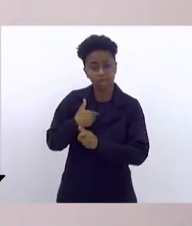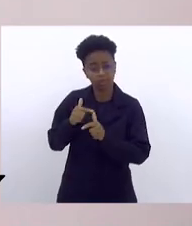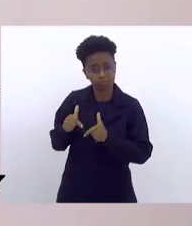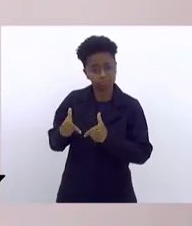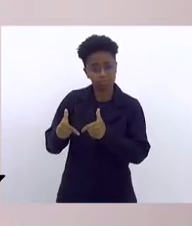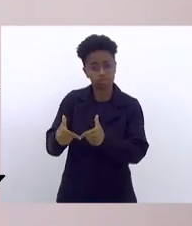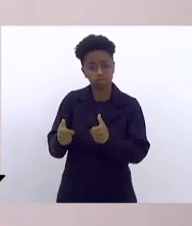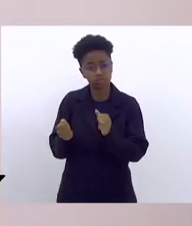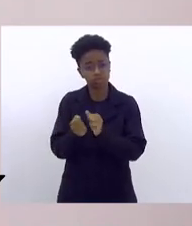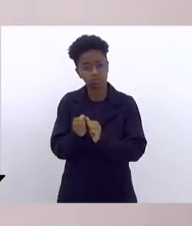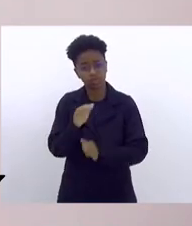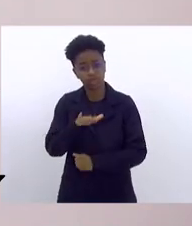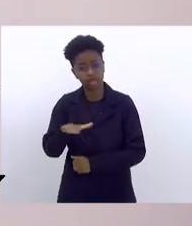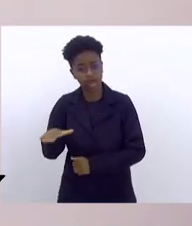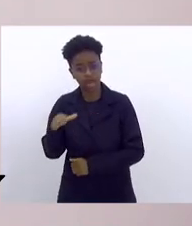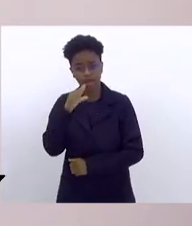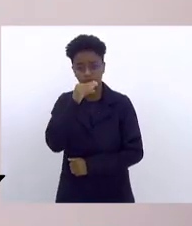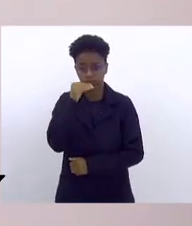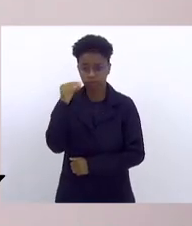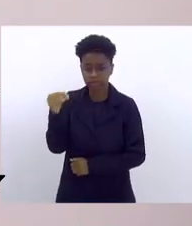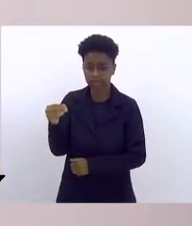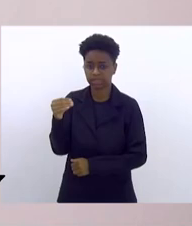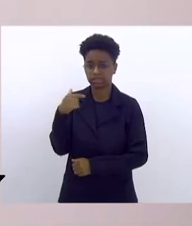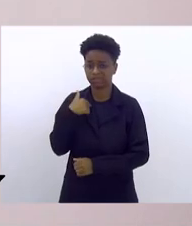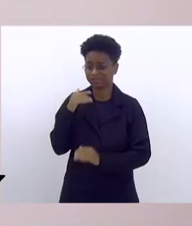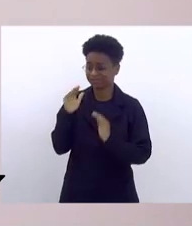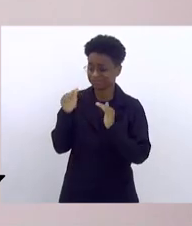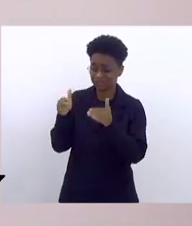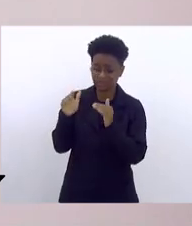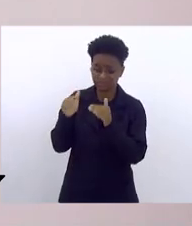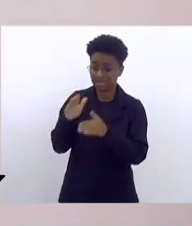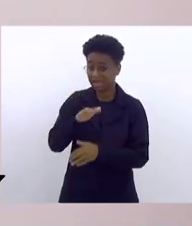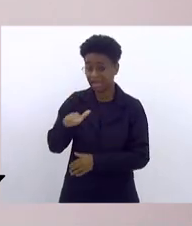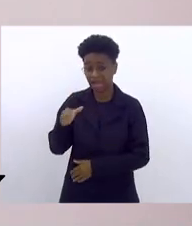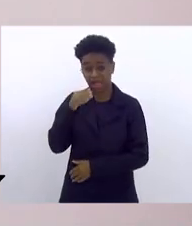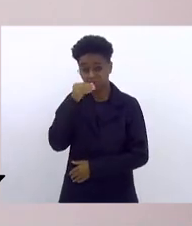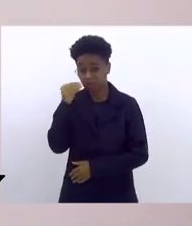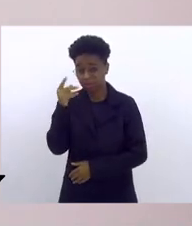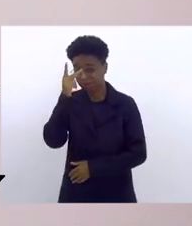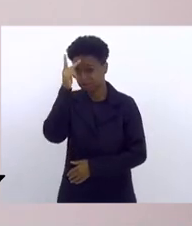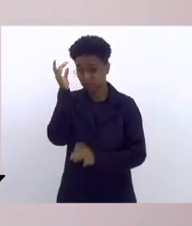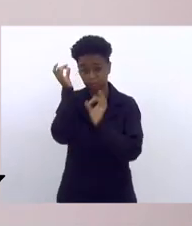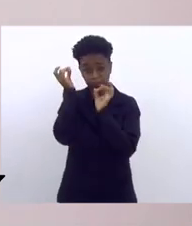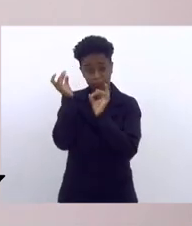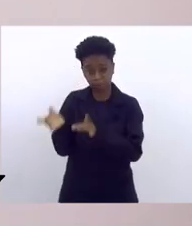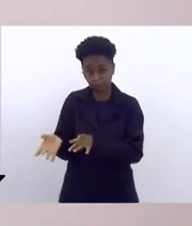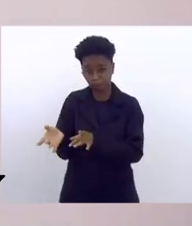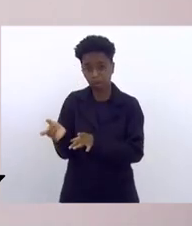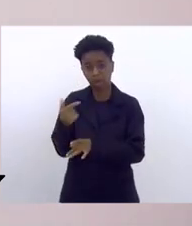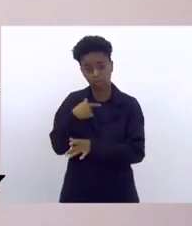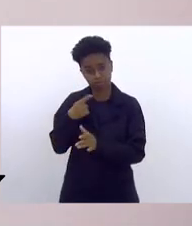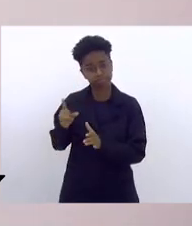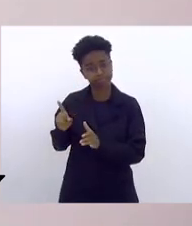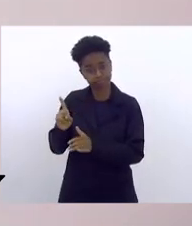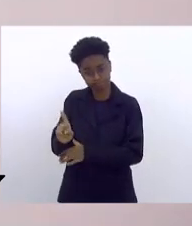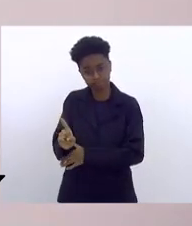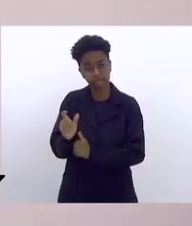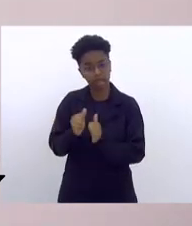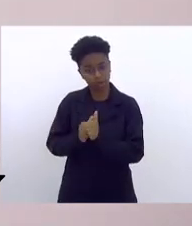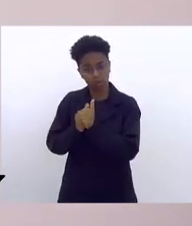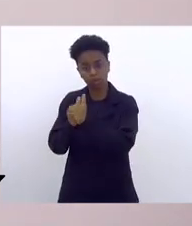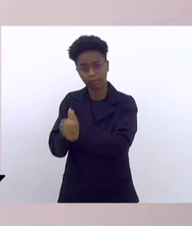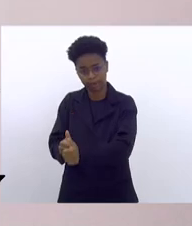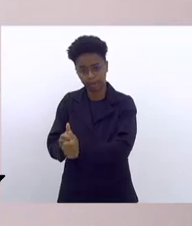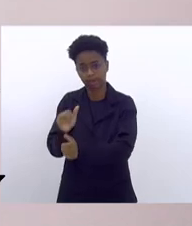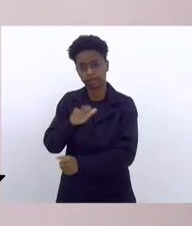à infância e juventude assim aquelas crianças e adolescentes que ninguém mais queria eu estava lá e acompanhei